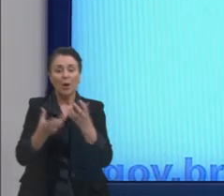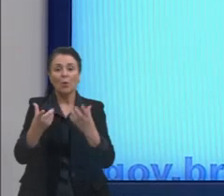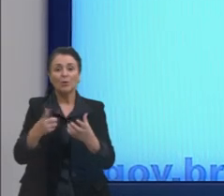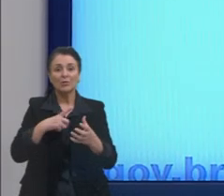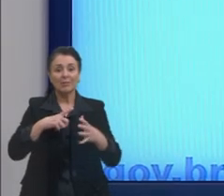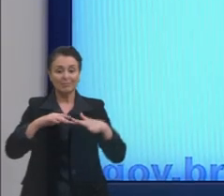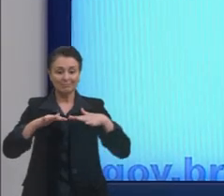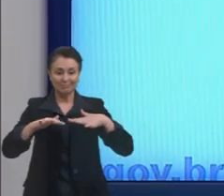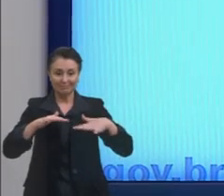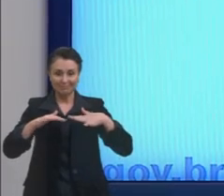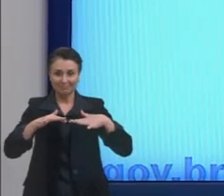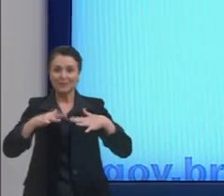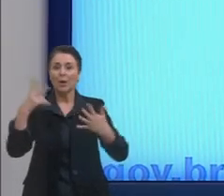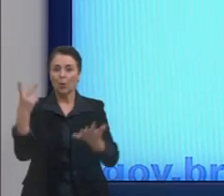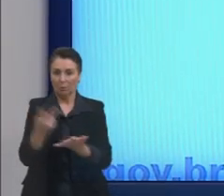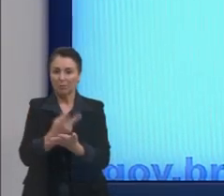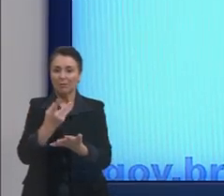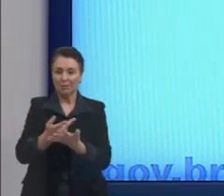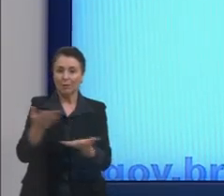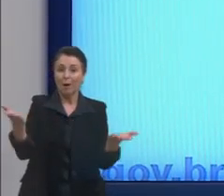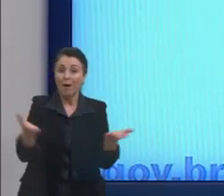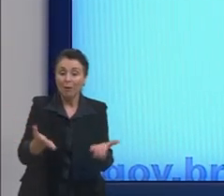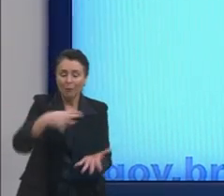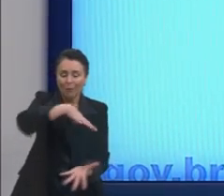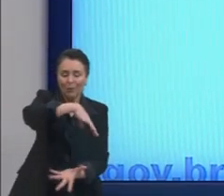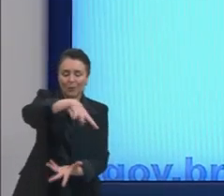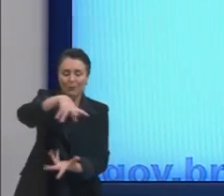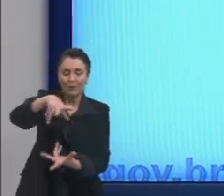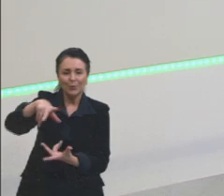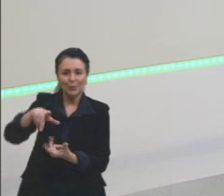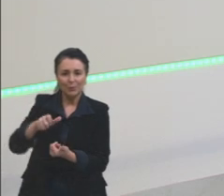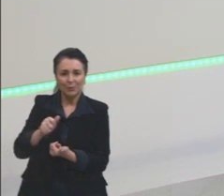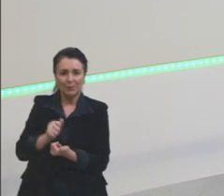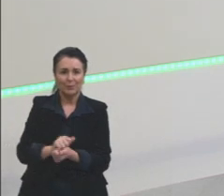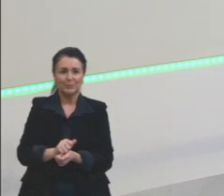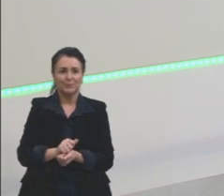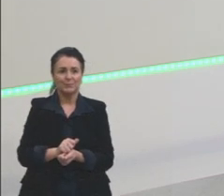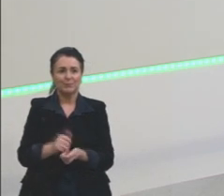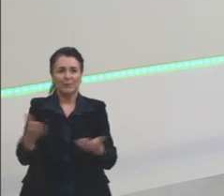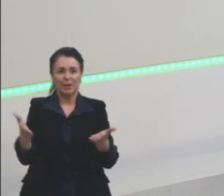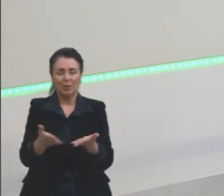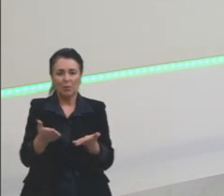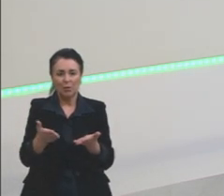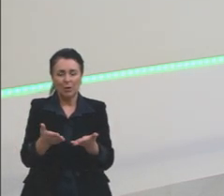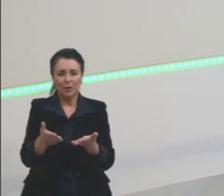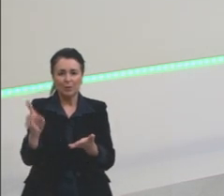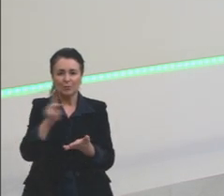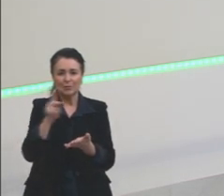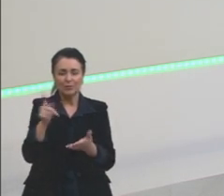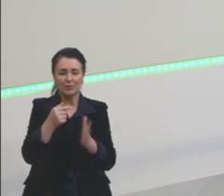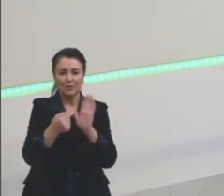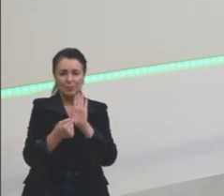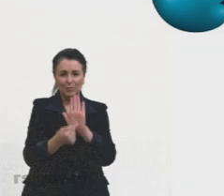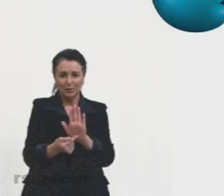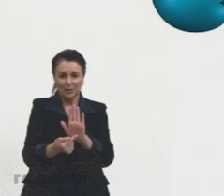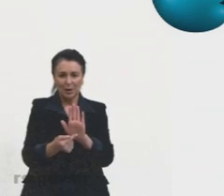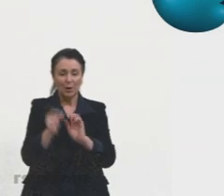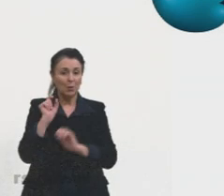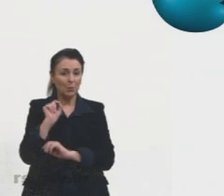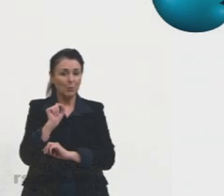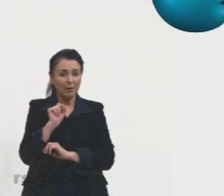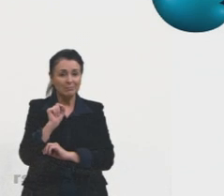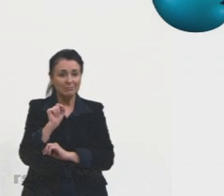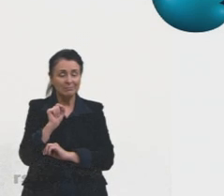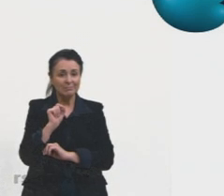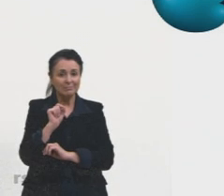aonde nós temos a atividade desses vulcões aí ó e agora trago para vocês aqui justamente